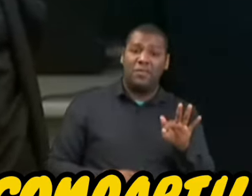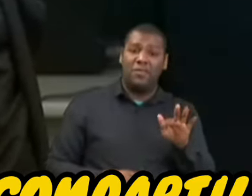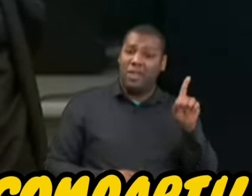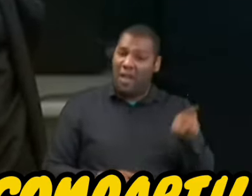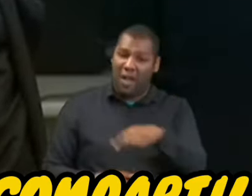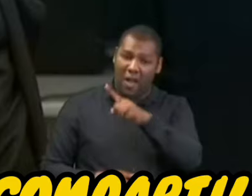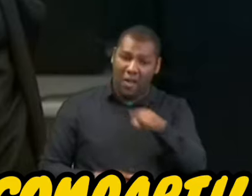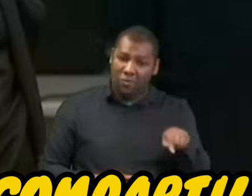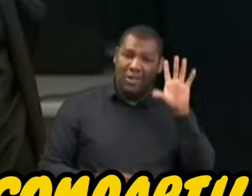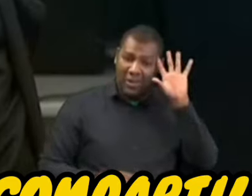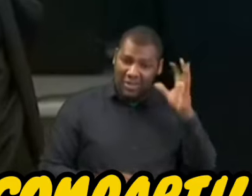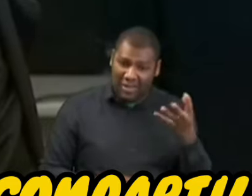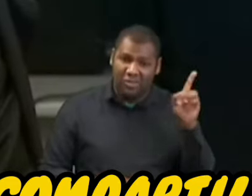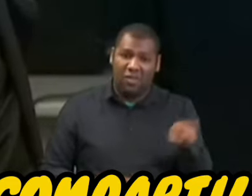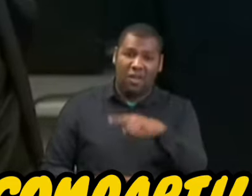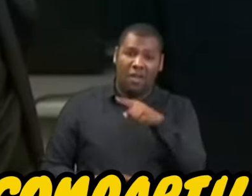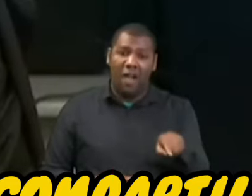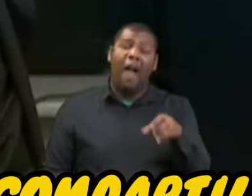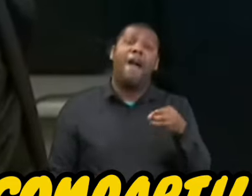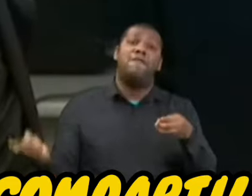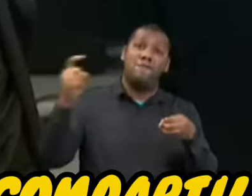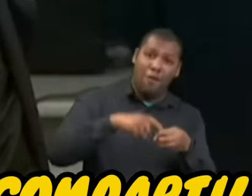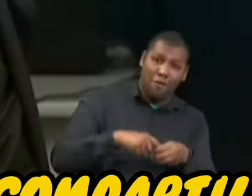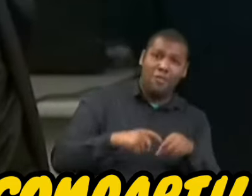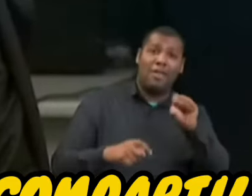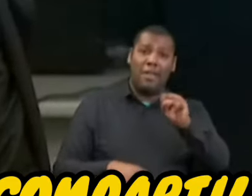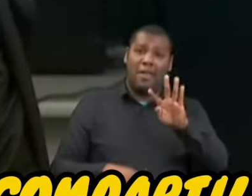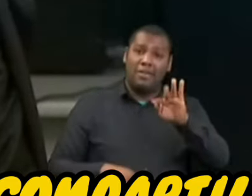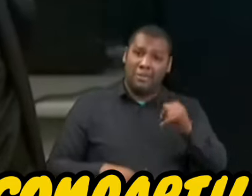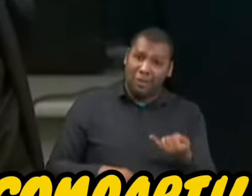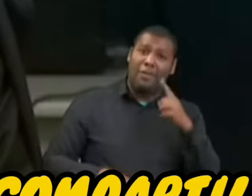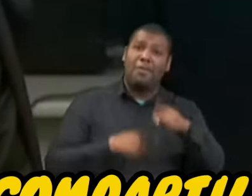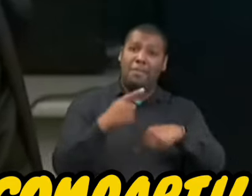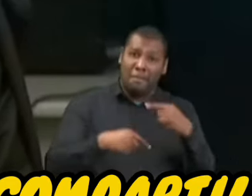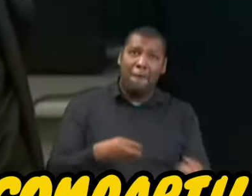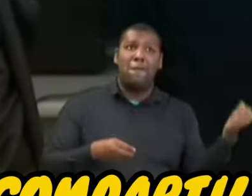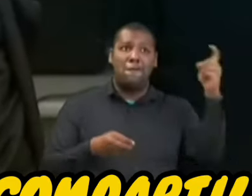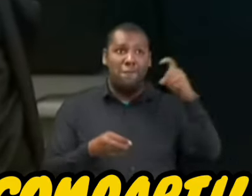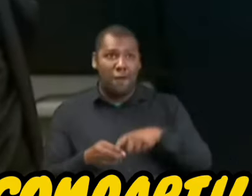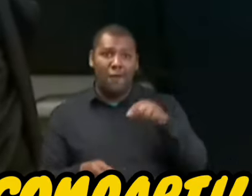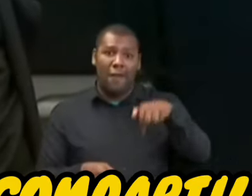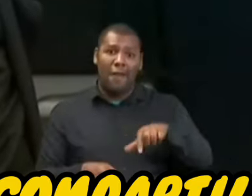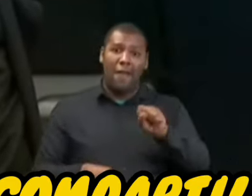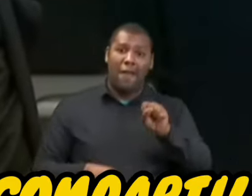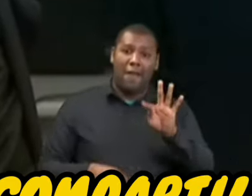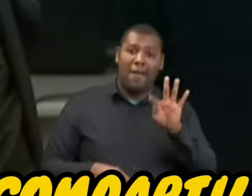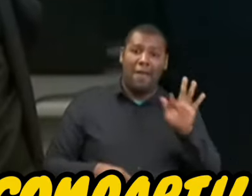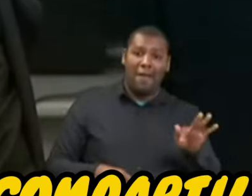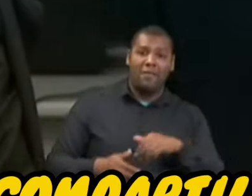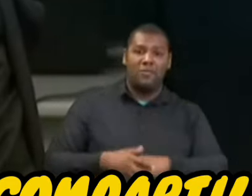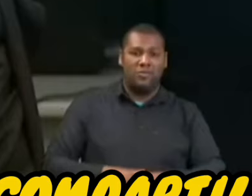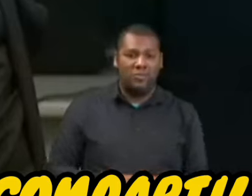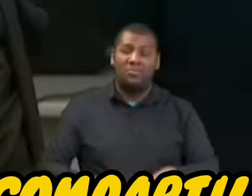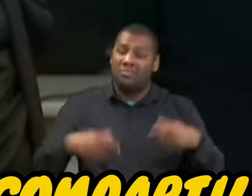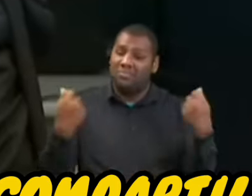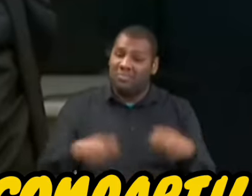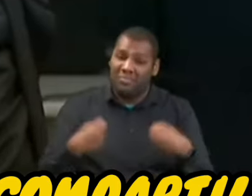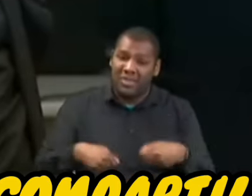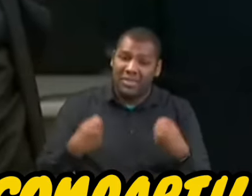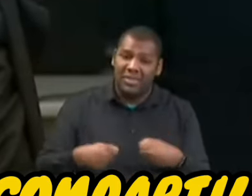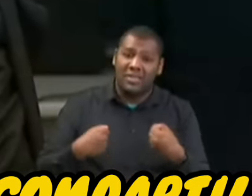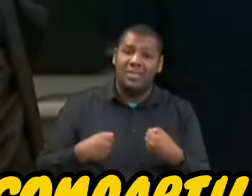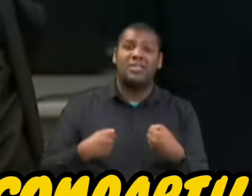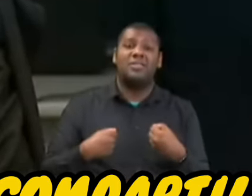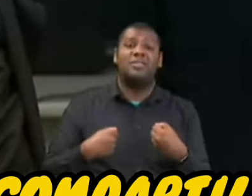de aplicação da teoria da causa madura, enfim, e poder deslindar logo, tendo em vista que